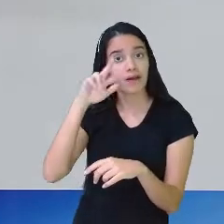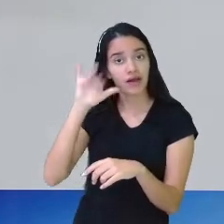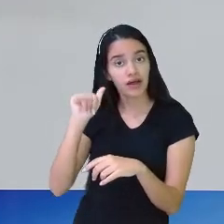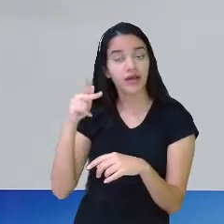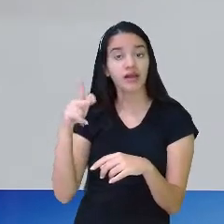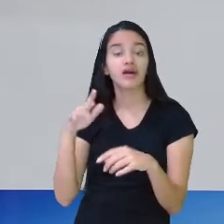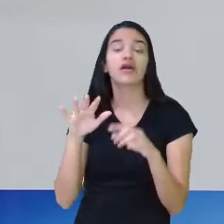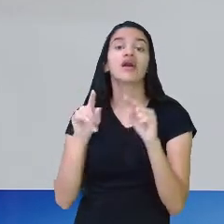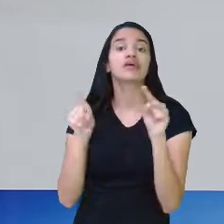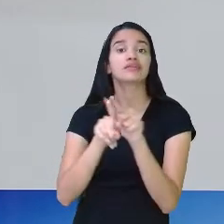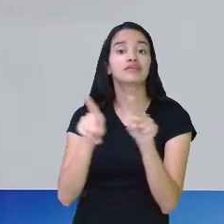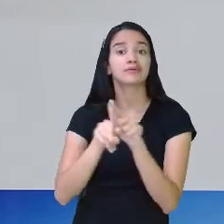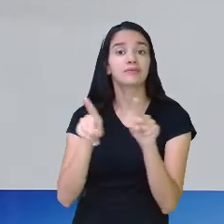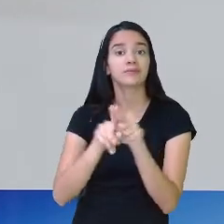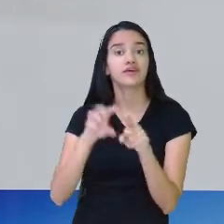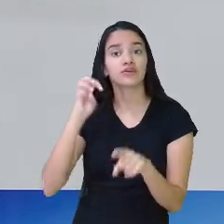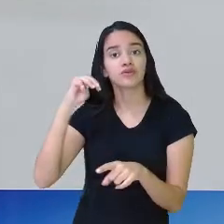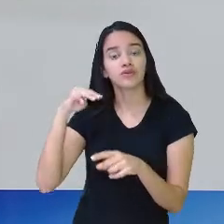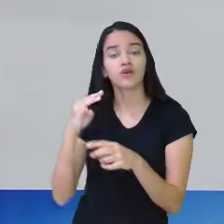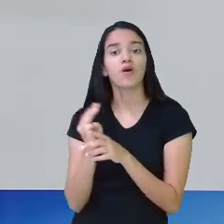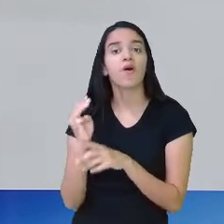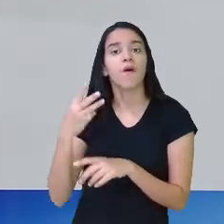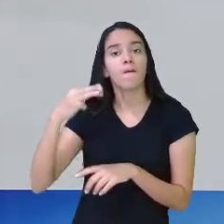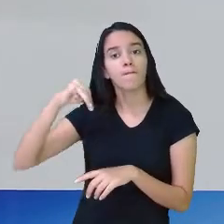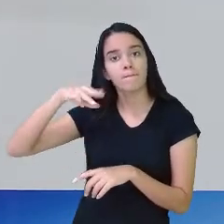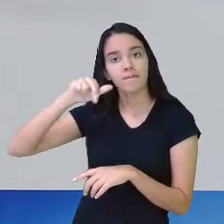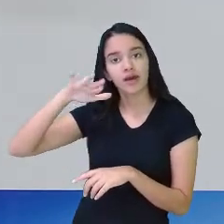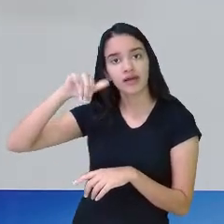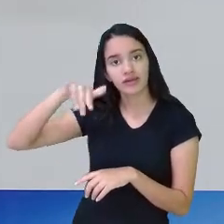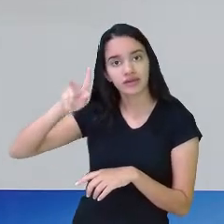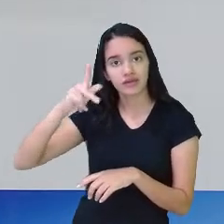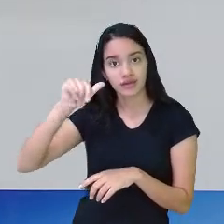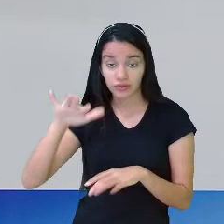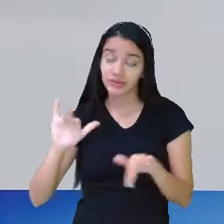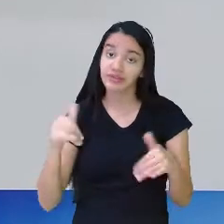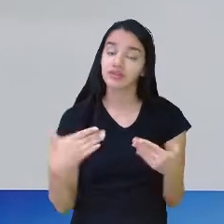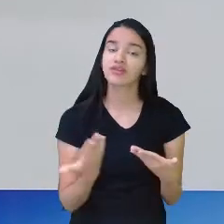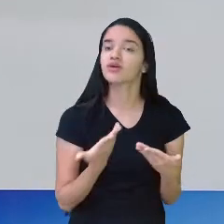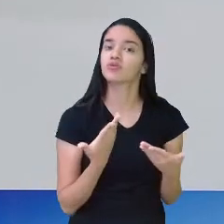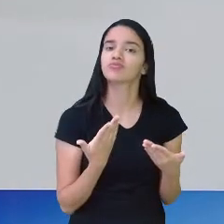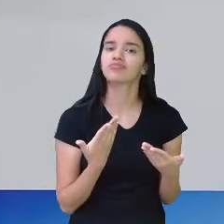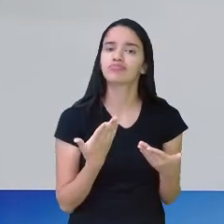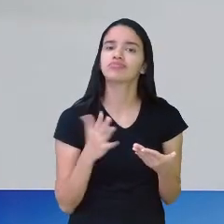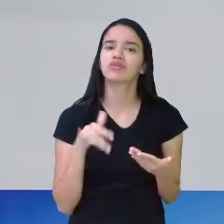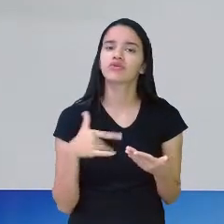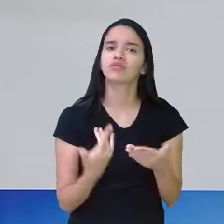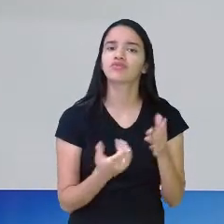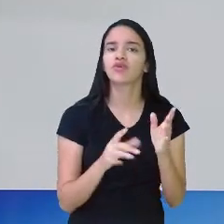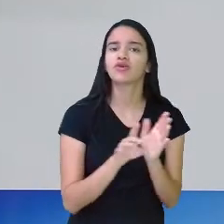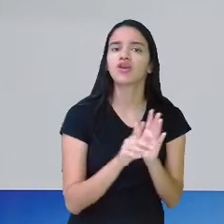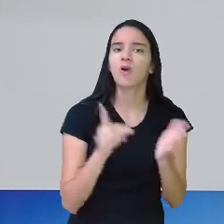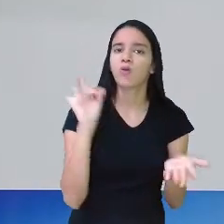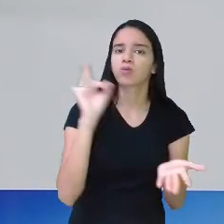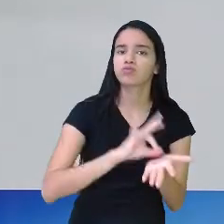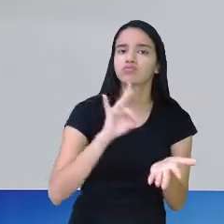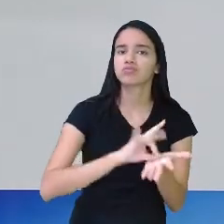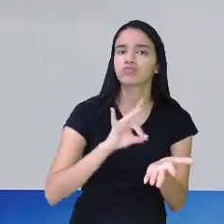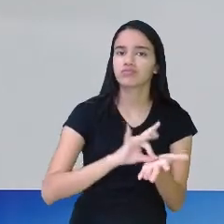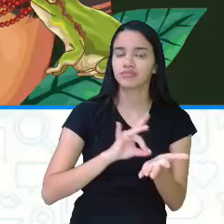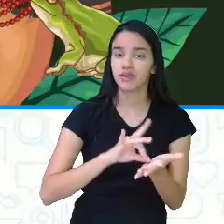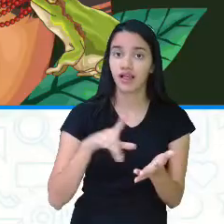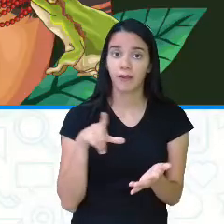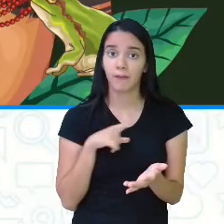como se no resto do Brasil não tivesse indígena. Então, o que foi instituído com essa lei?